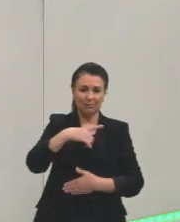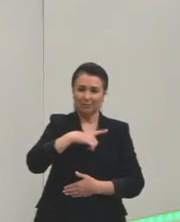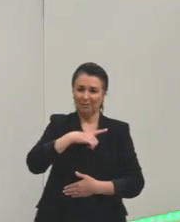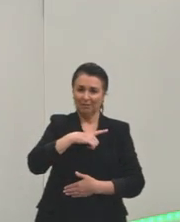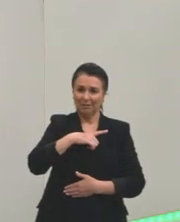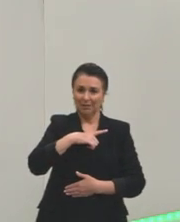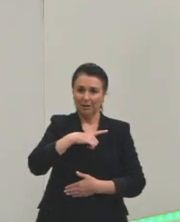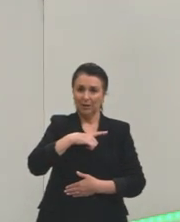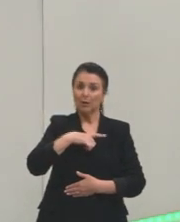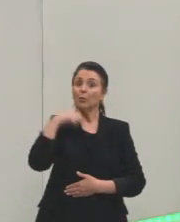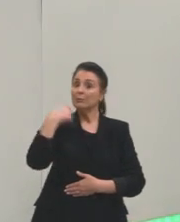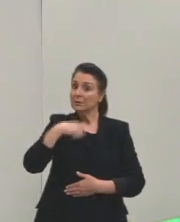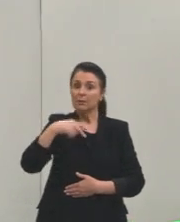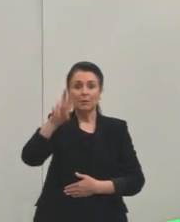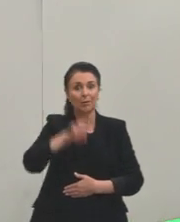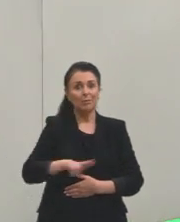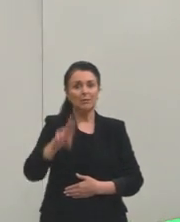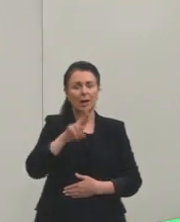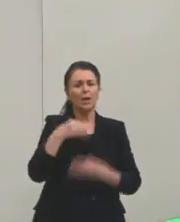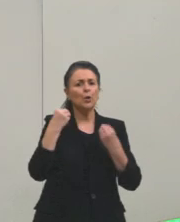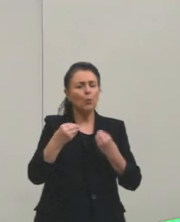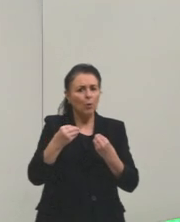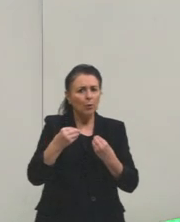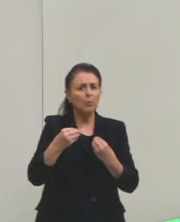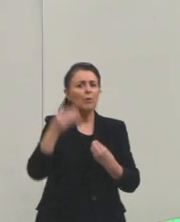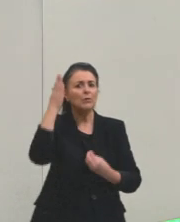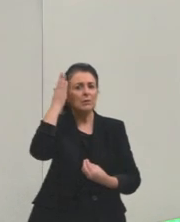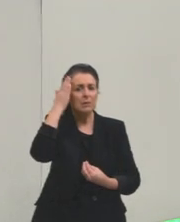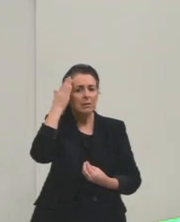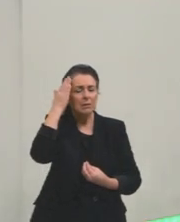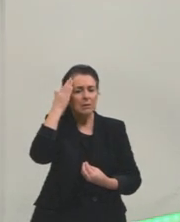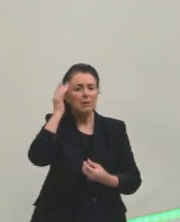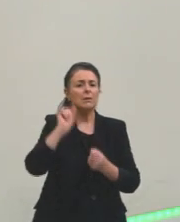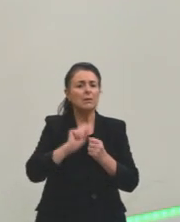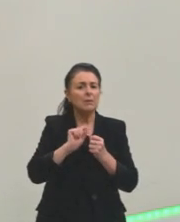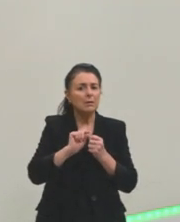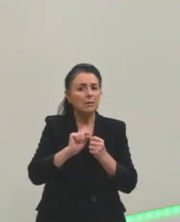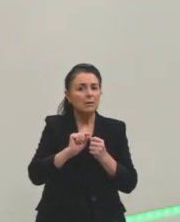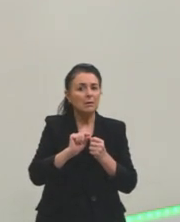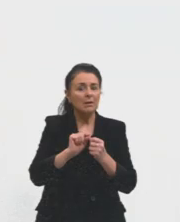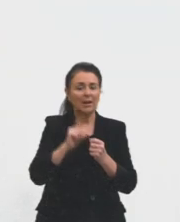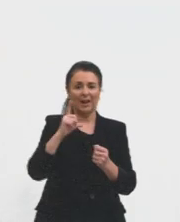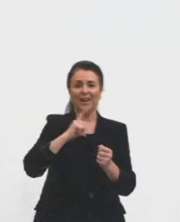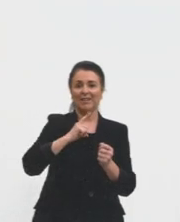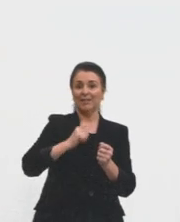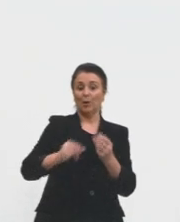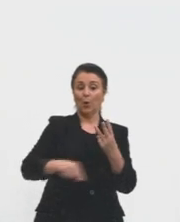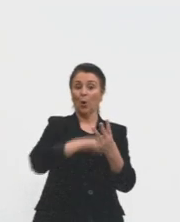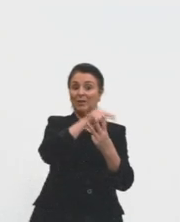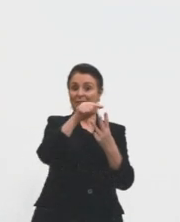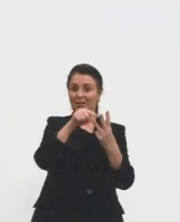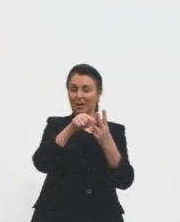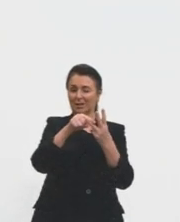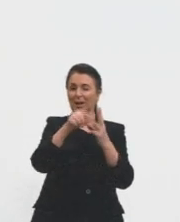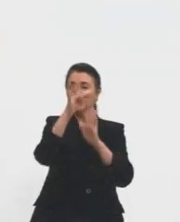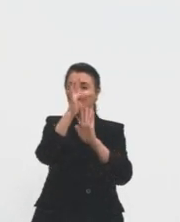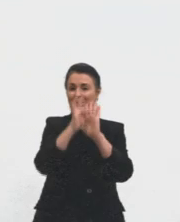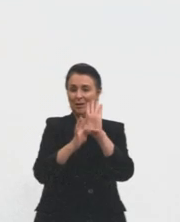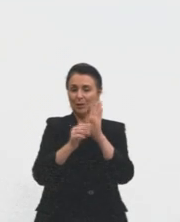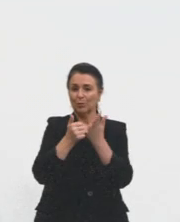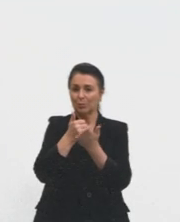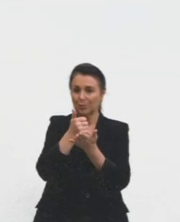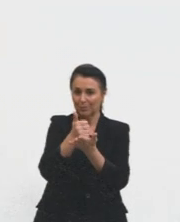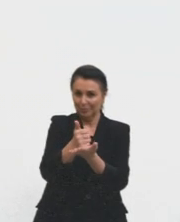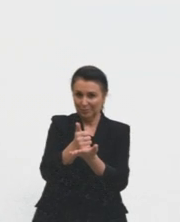isso a meu favor é claro e eu preciso saber usar isso a meu favor aí a gente tem lá o terceiro texto de apoio né